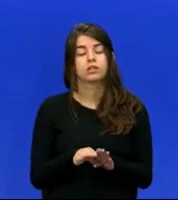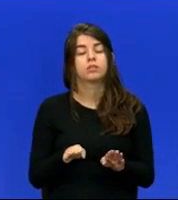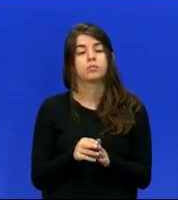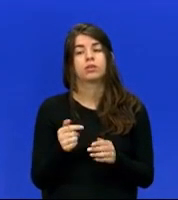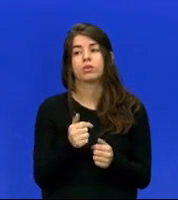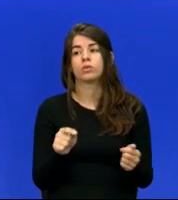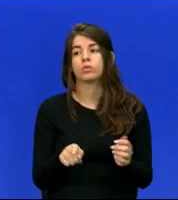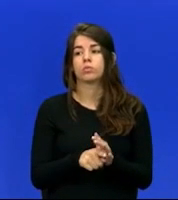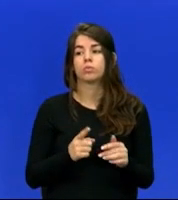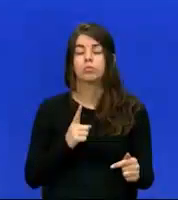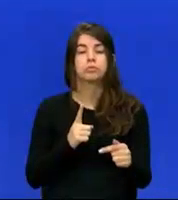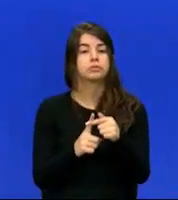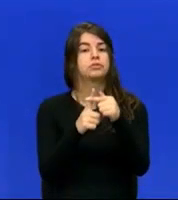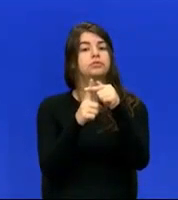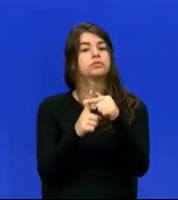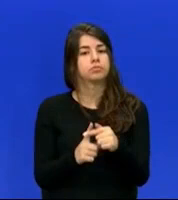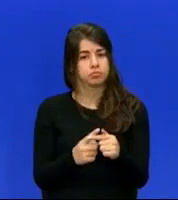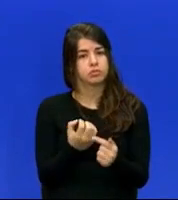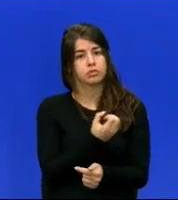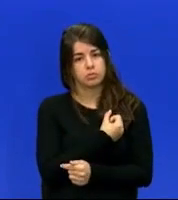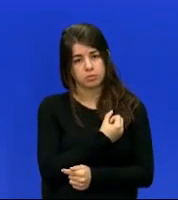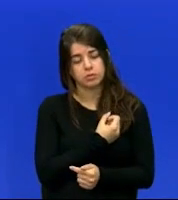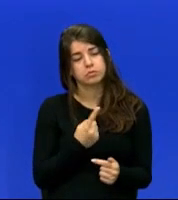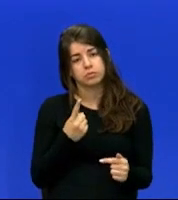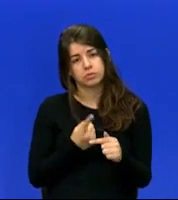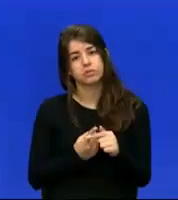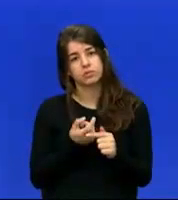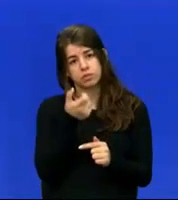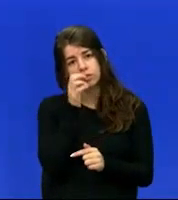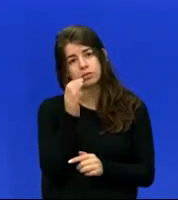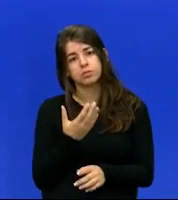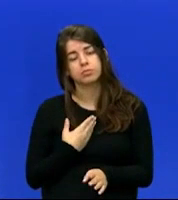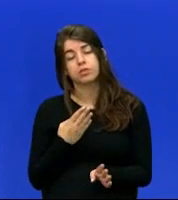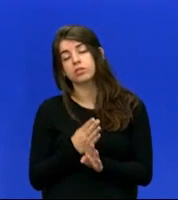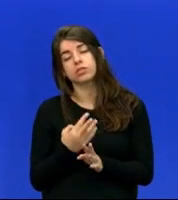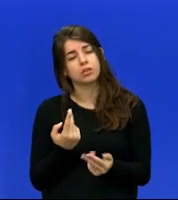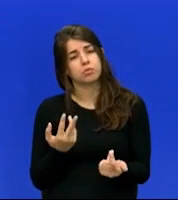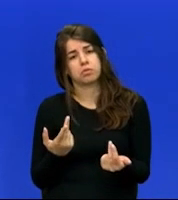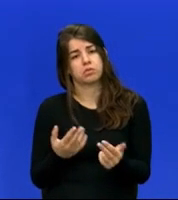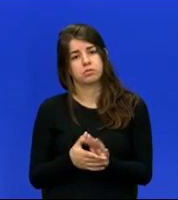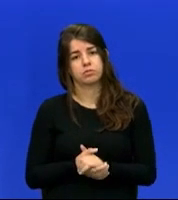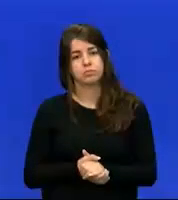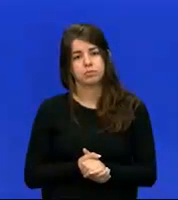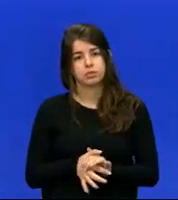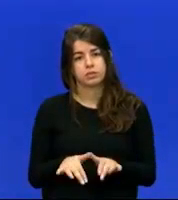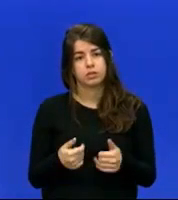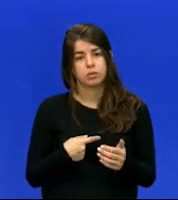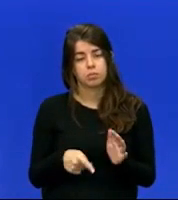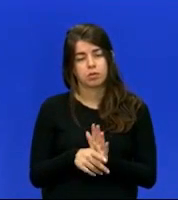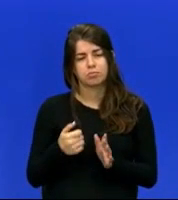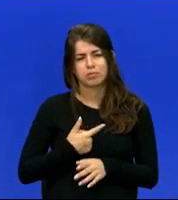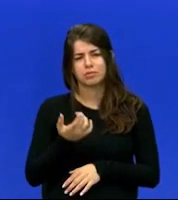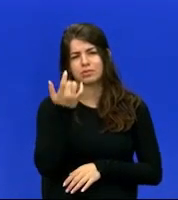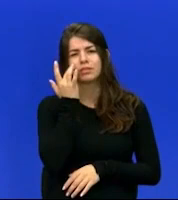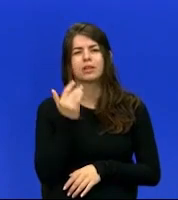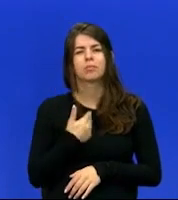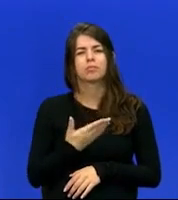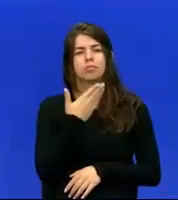com a área positiva, com os valores positivos. A identificação é a mesma, não é? Então, nós, para